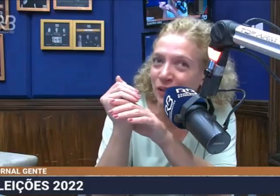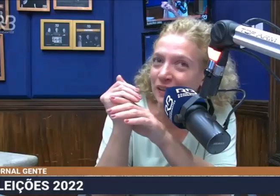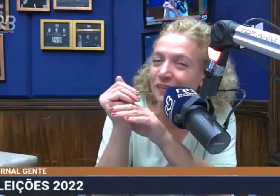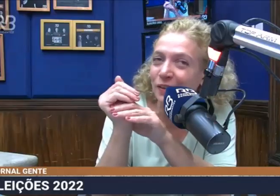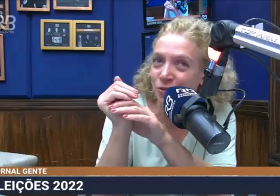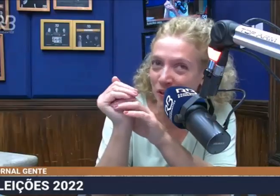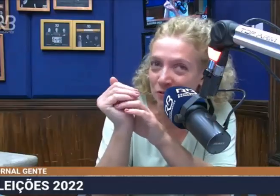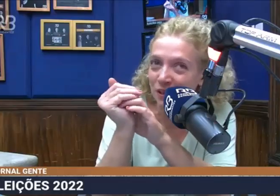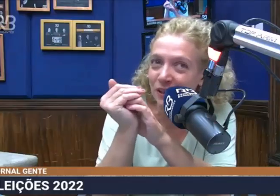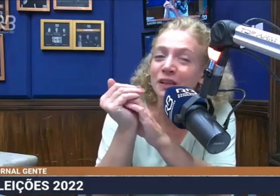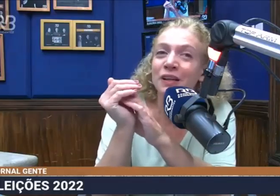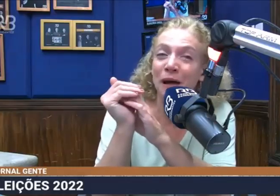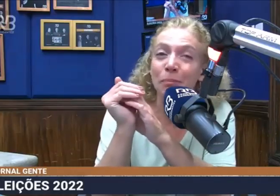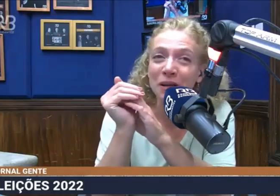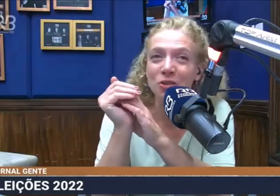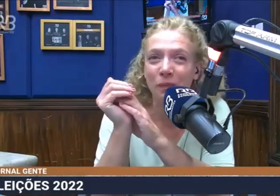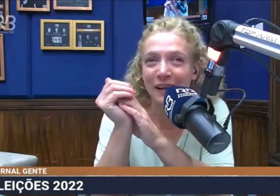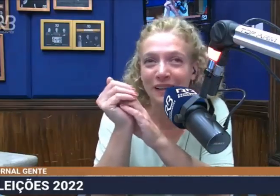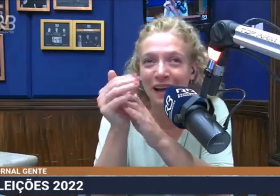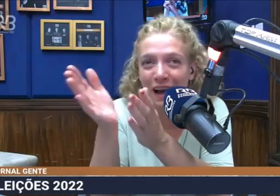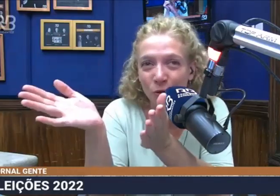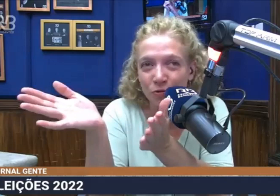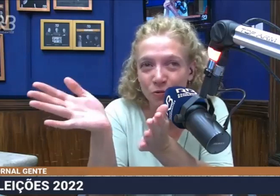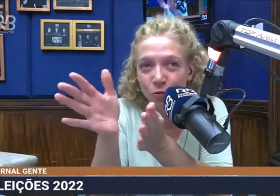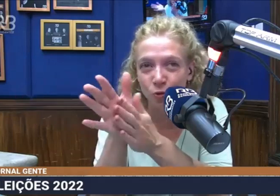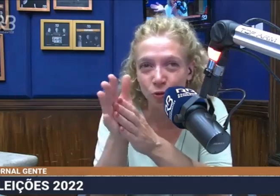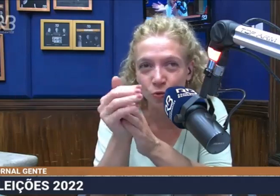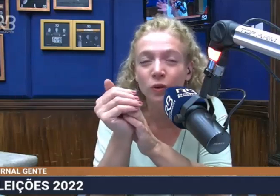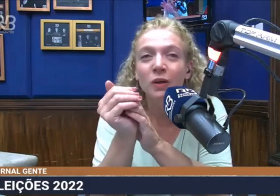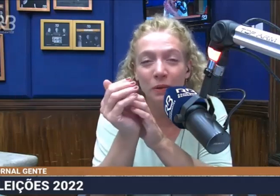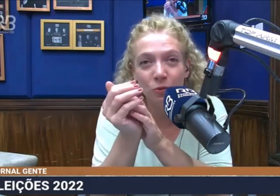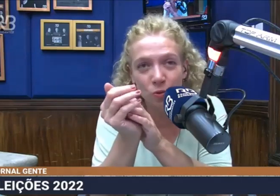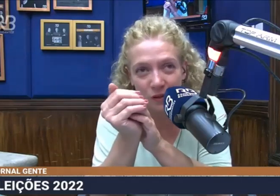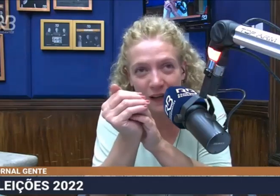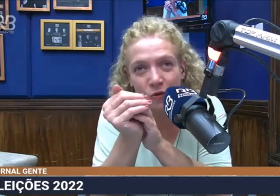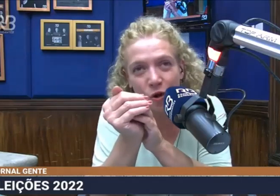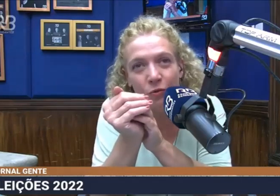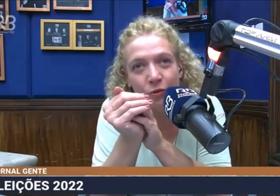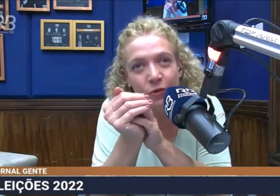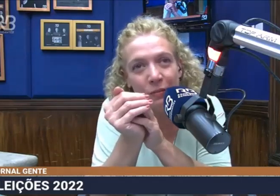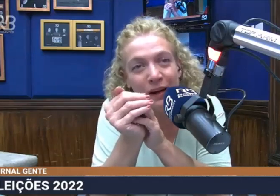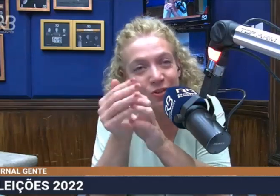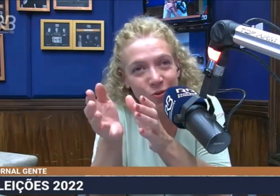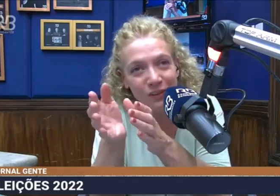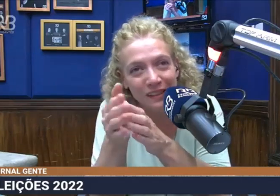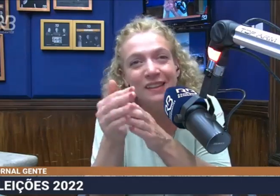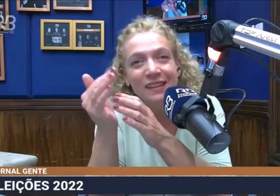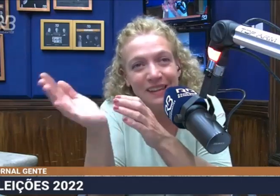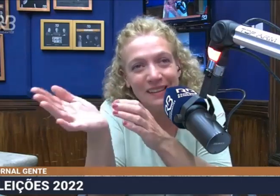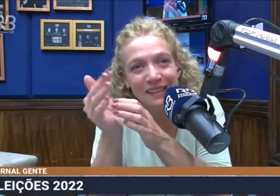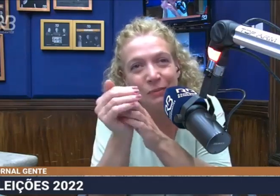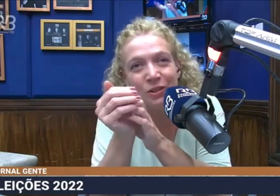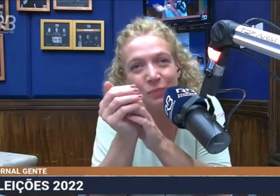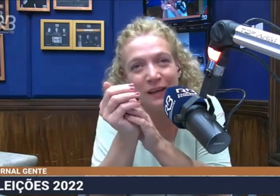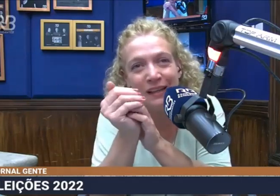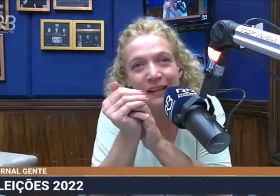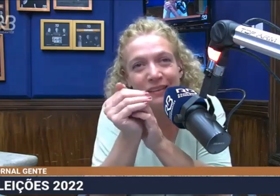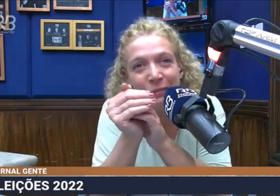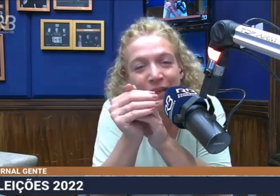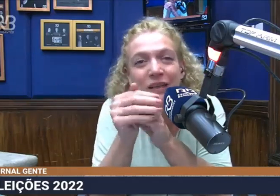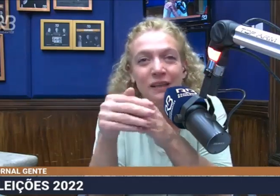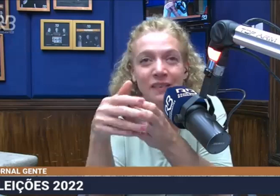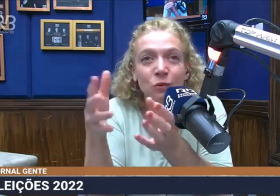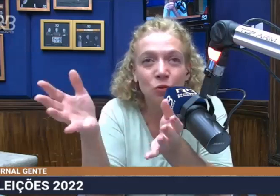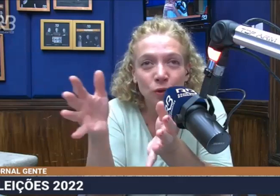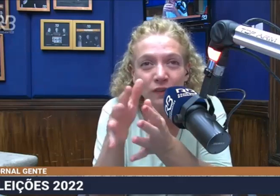E agora o jornalista José Ville, da Band Paraná, ao vivo conosco, para nos contar como foi o debate ontem na tela da Band Paraná